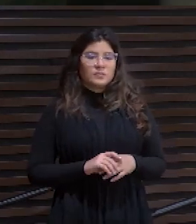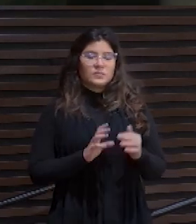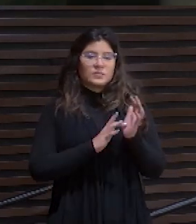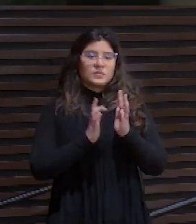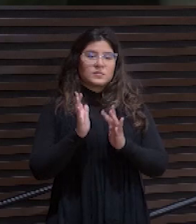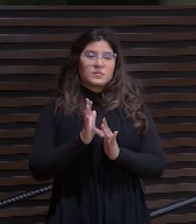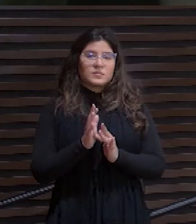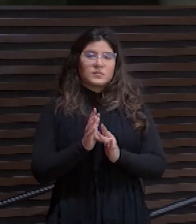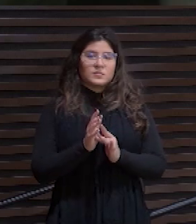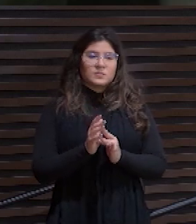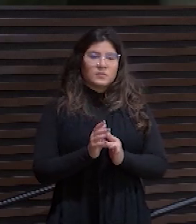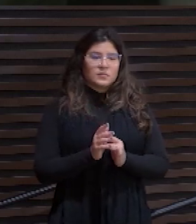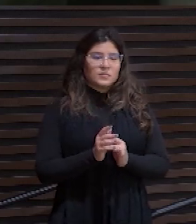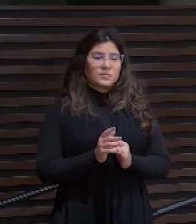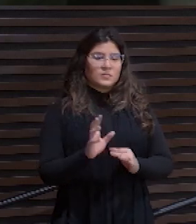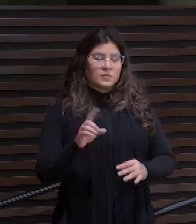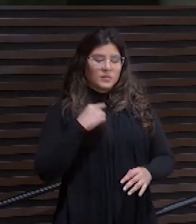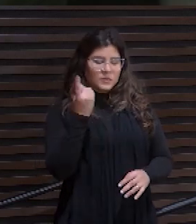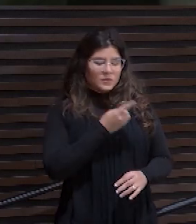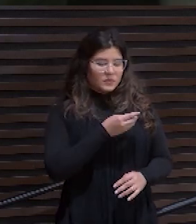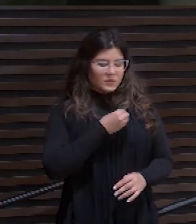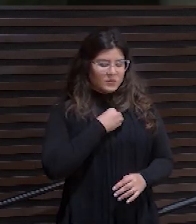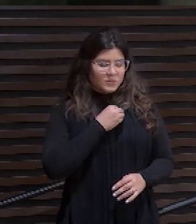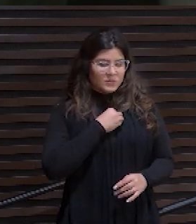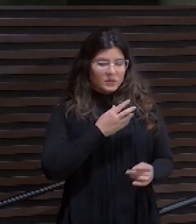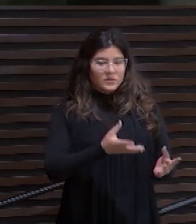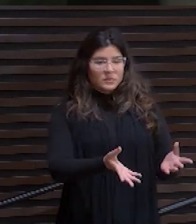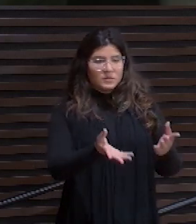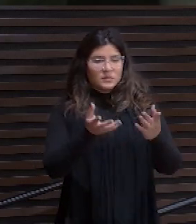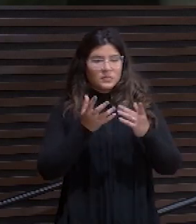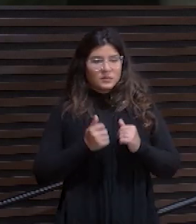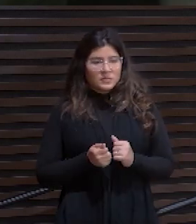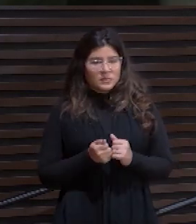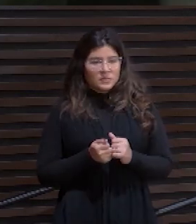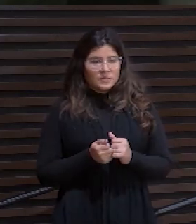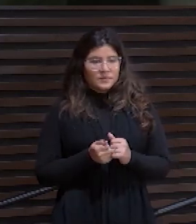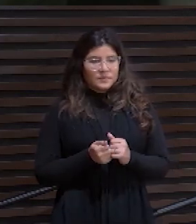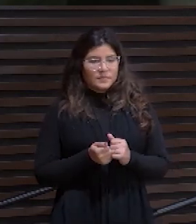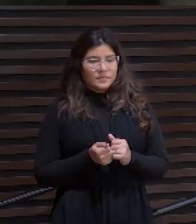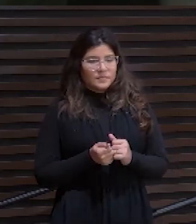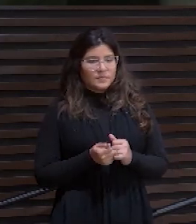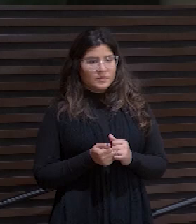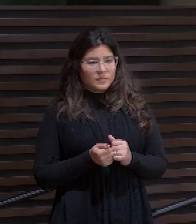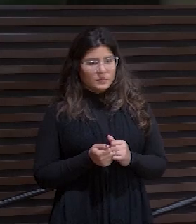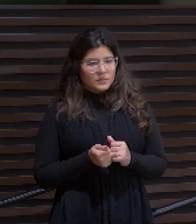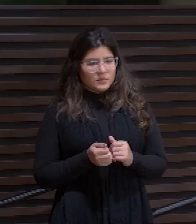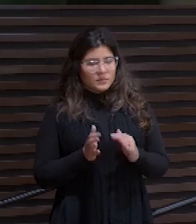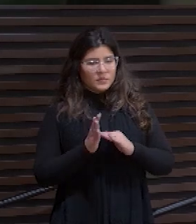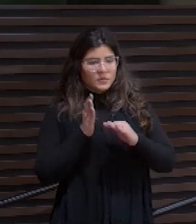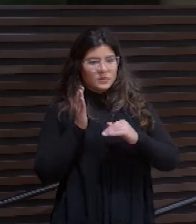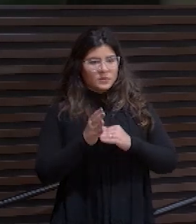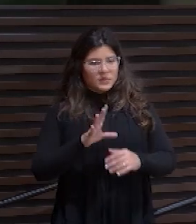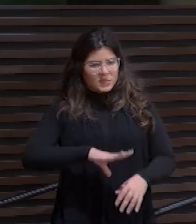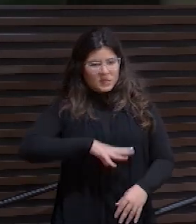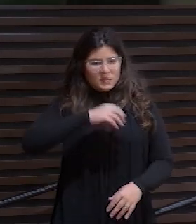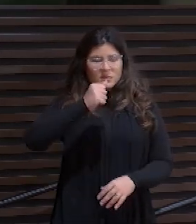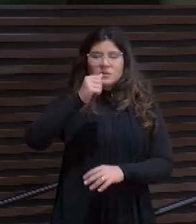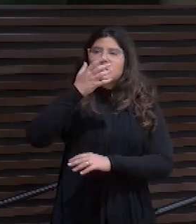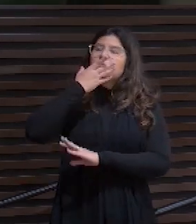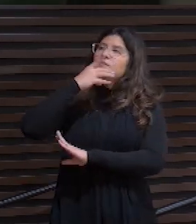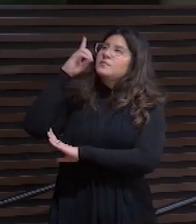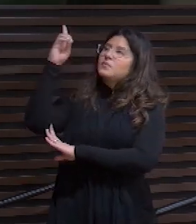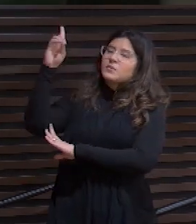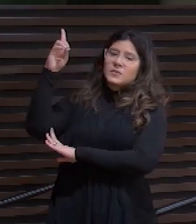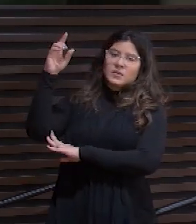Jesus, ele carregou os nossos pecados naquela cruz. Ele satisfez toda a ira do Pai que estava sobre nós. Todo o castigo que